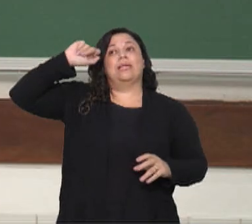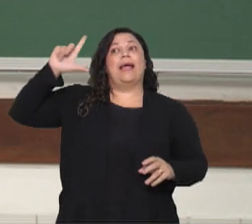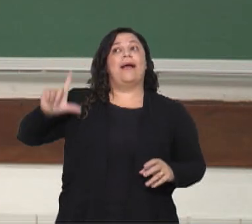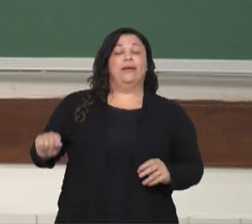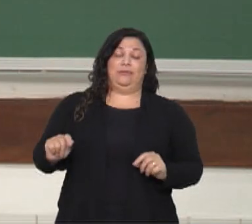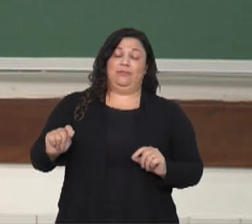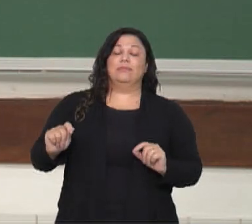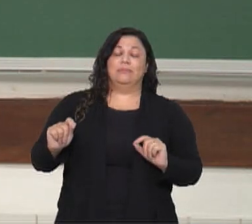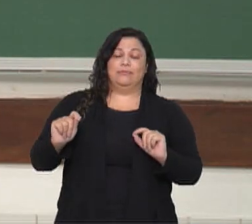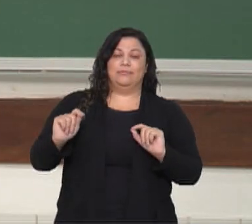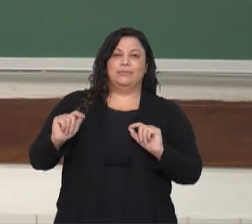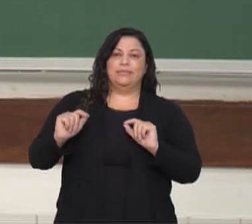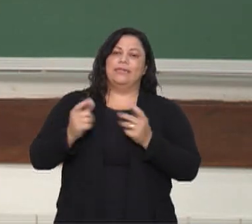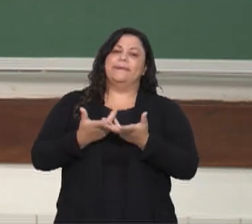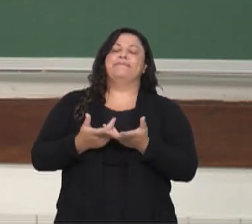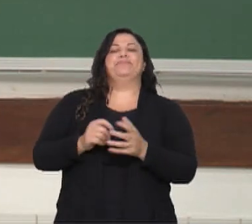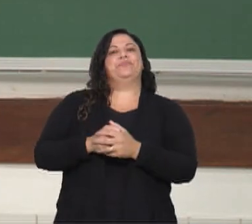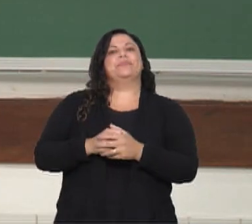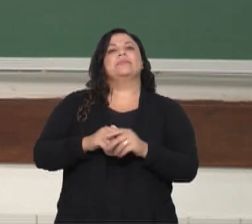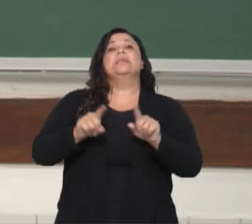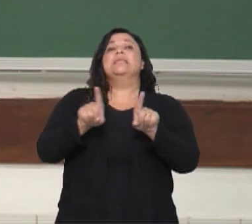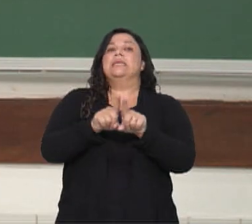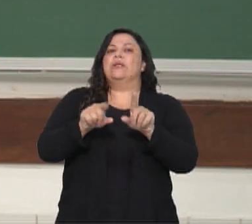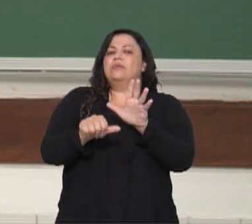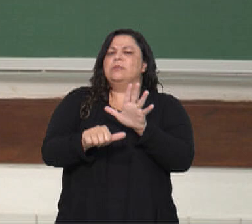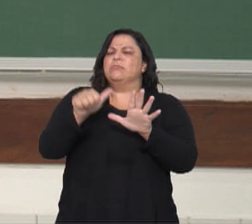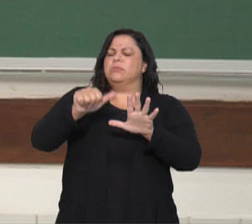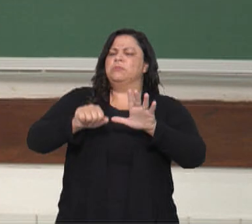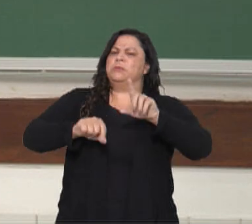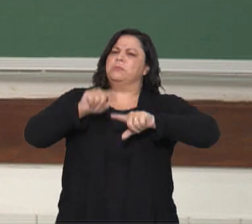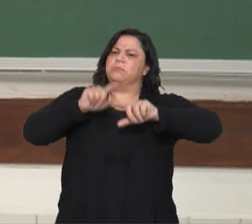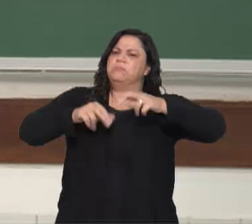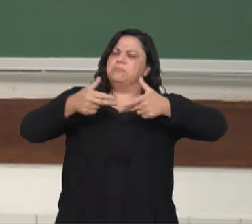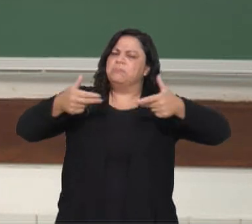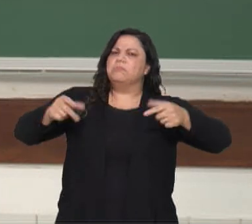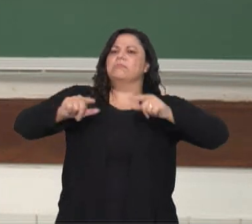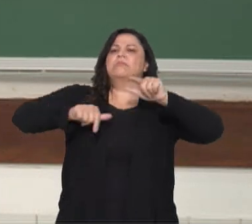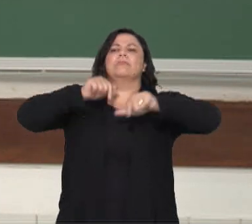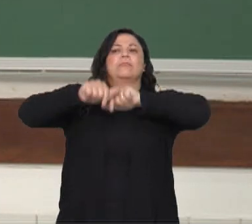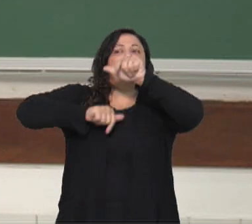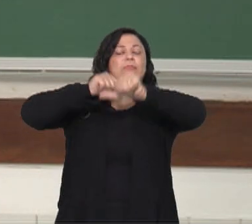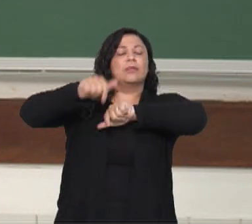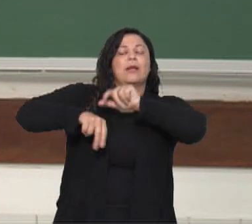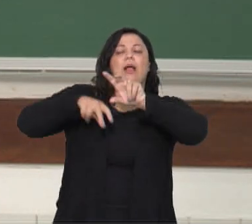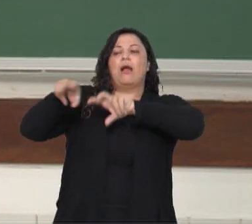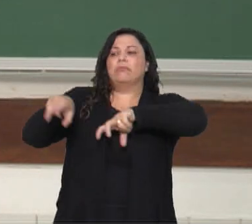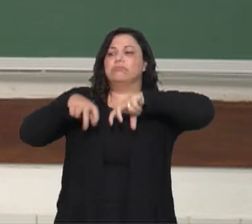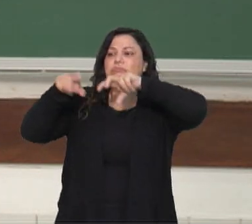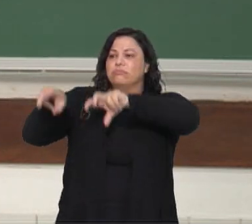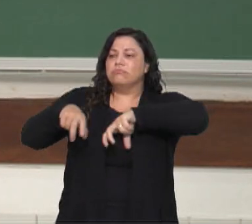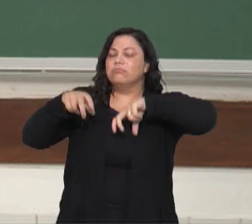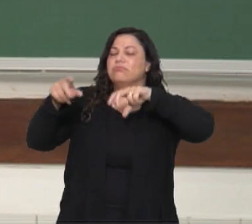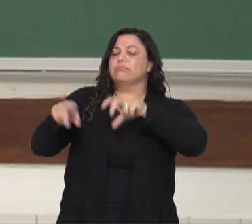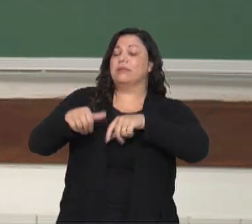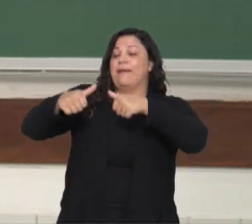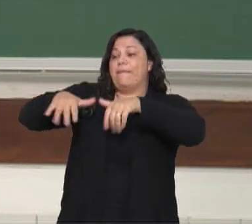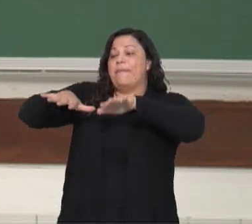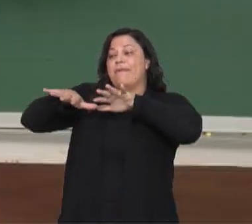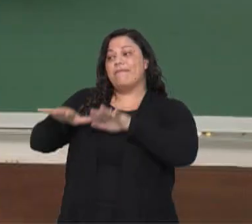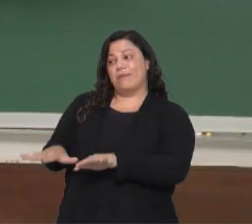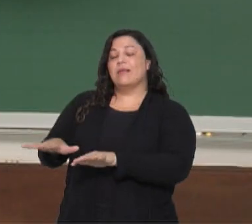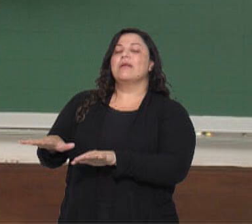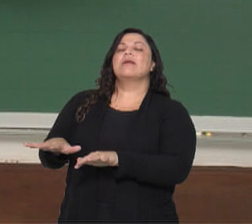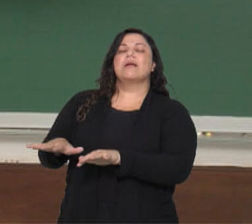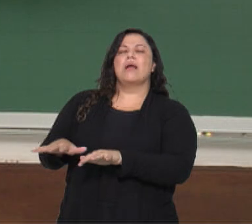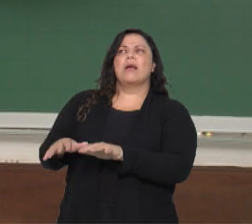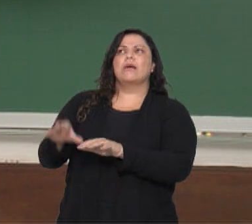ou no Oriente Médio, as primeiras atividades agrícolas, os primeiros homens sedentários, os primeiros homens que